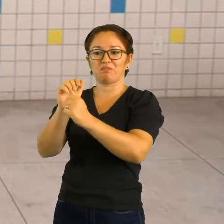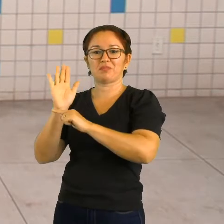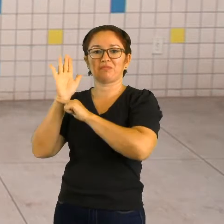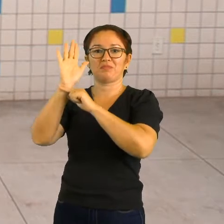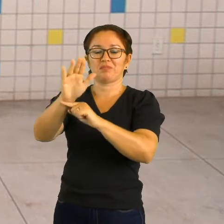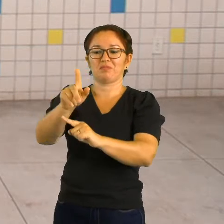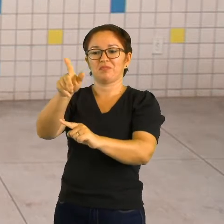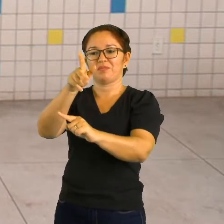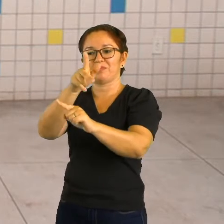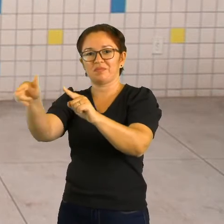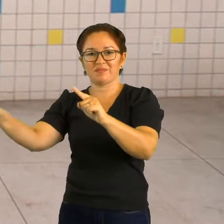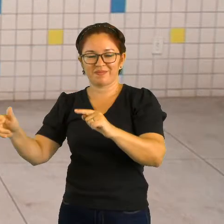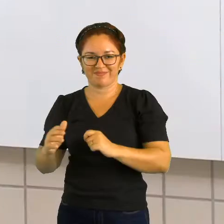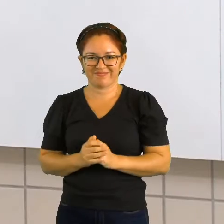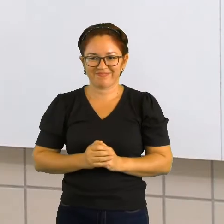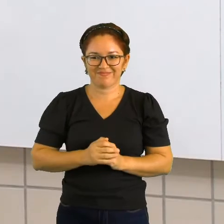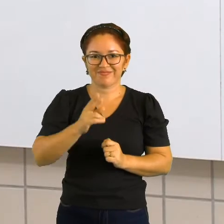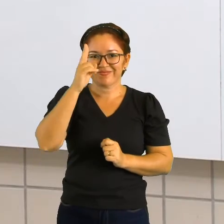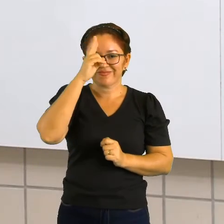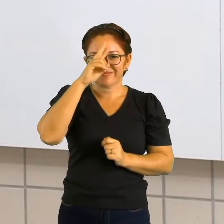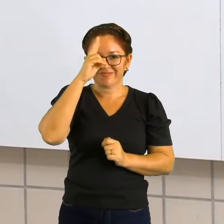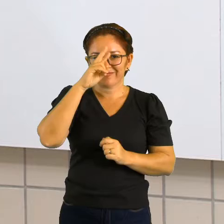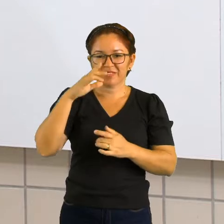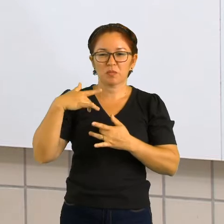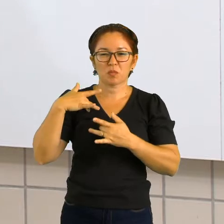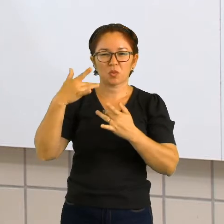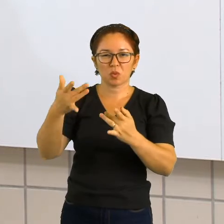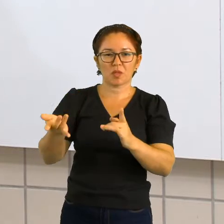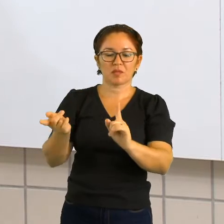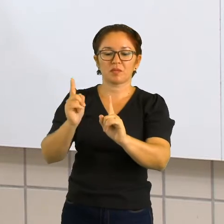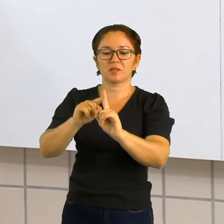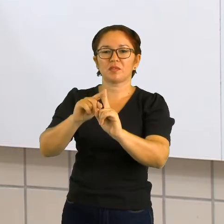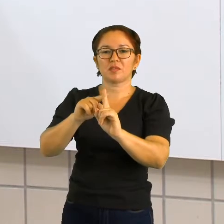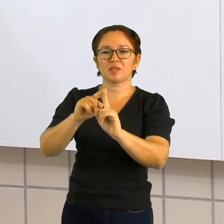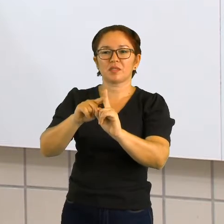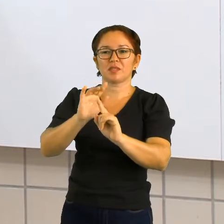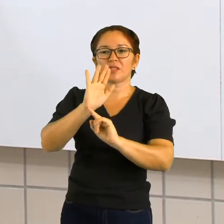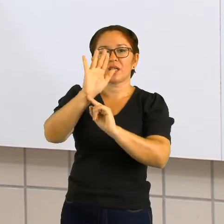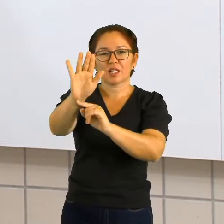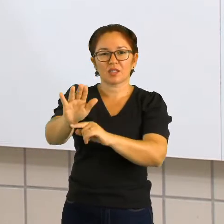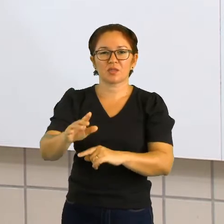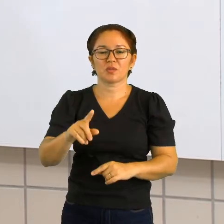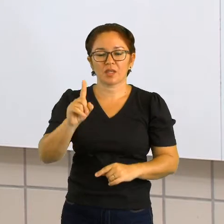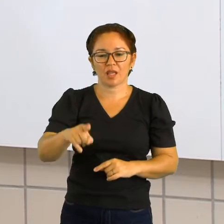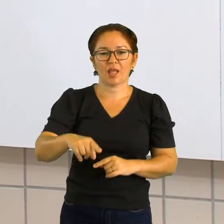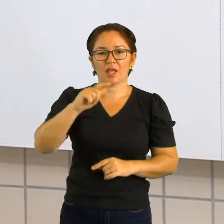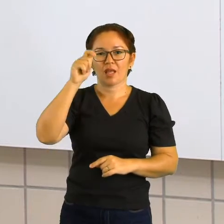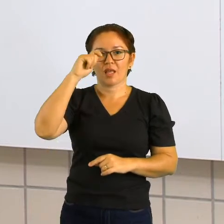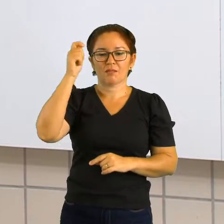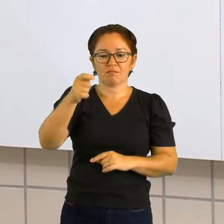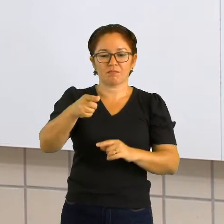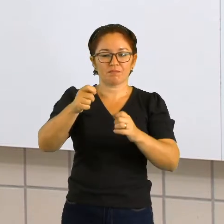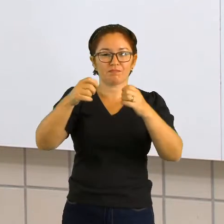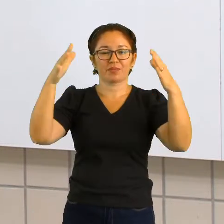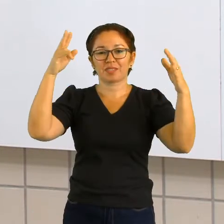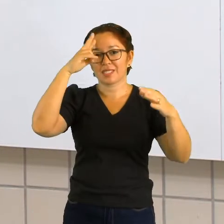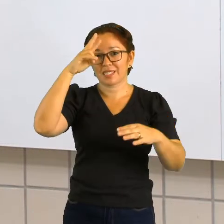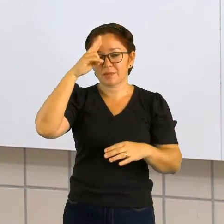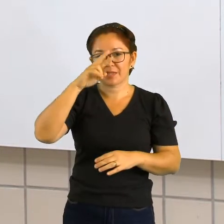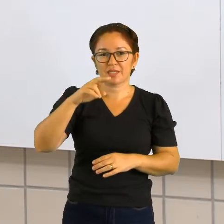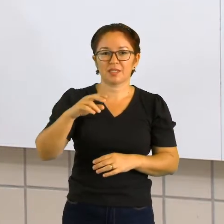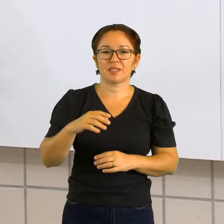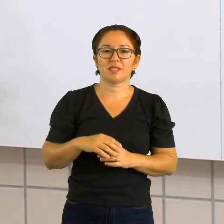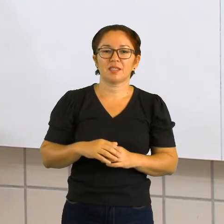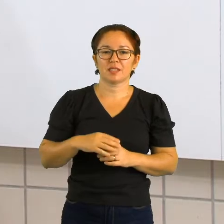do doador, a gente falando do doador na história, da fada madrinha, a gente lembra muito da Cinderela, né? Que